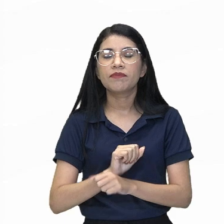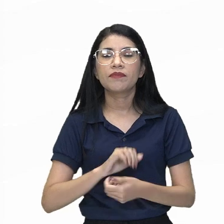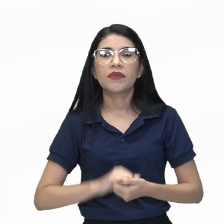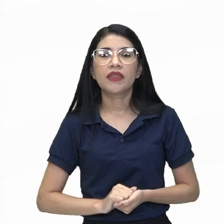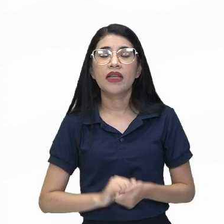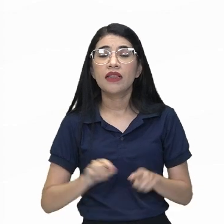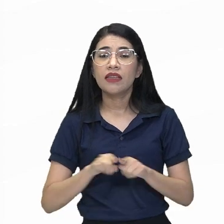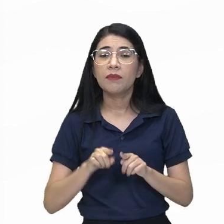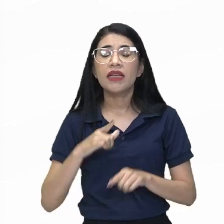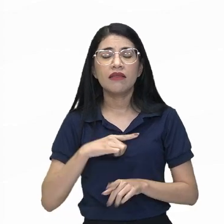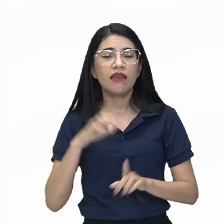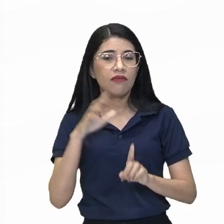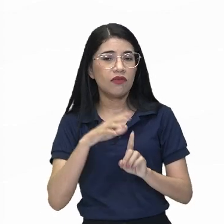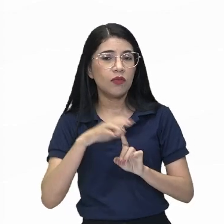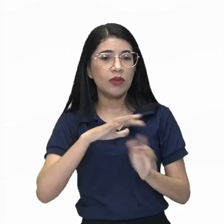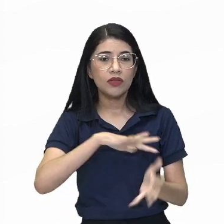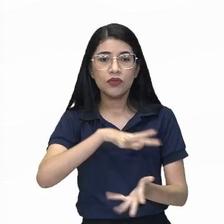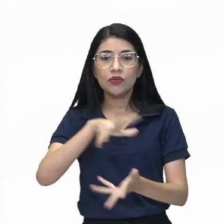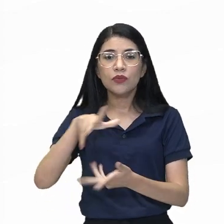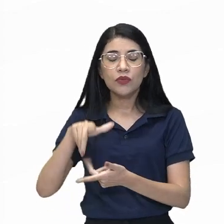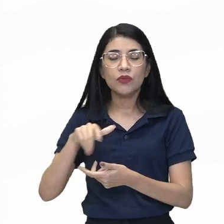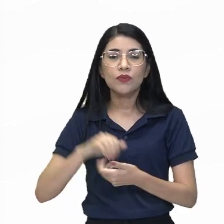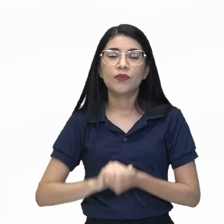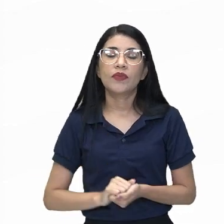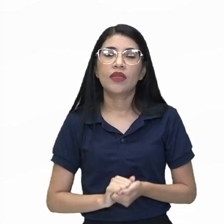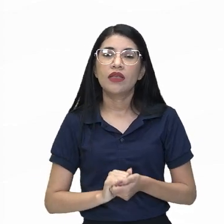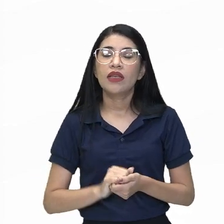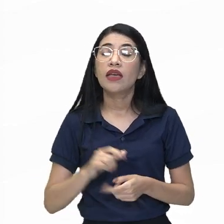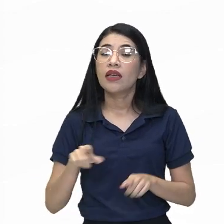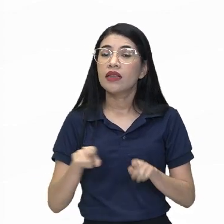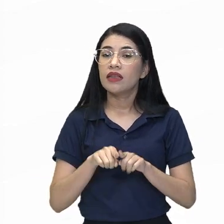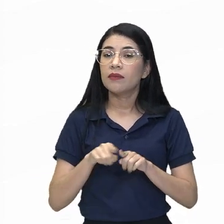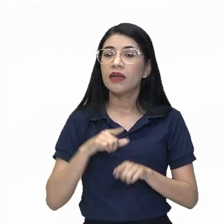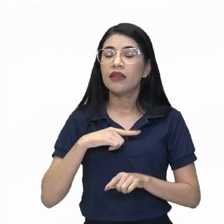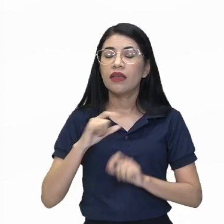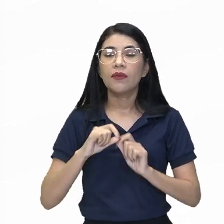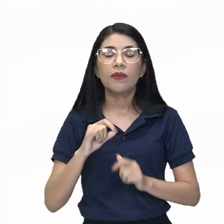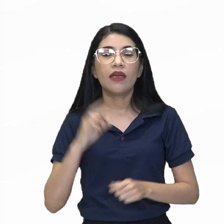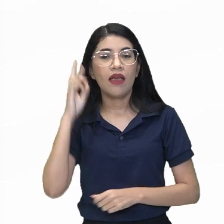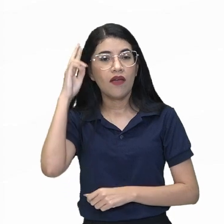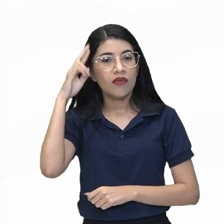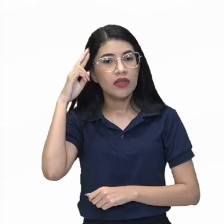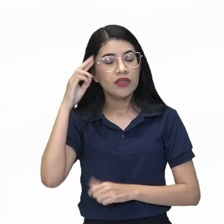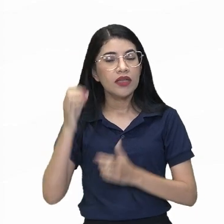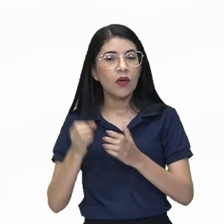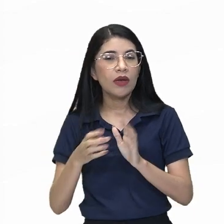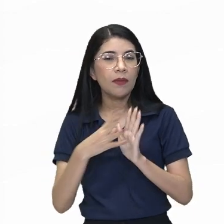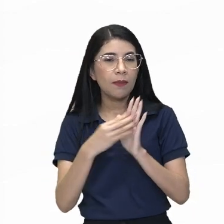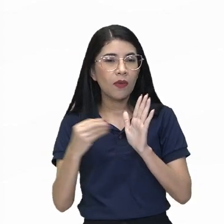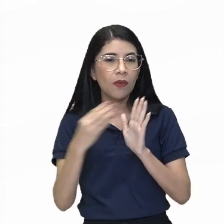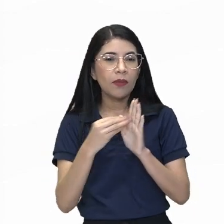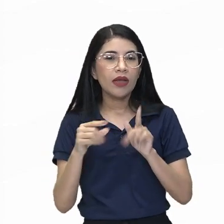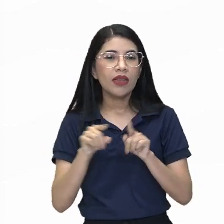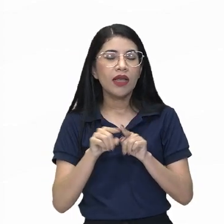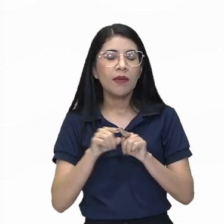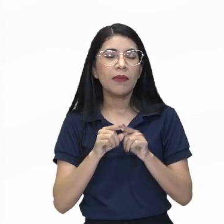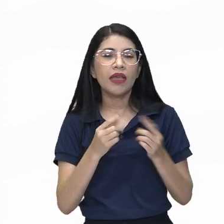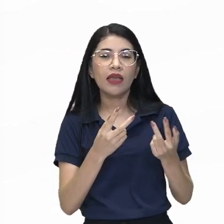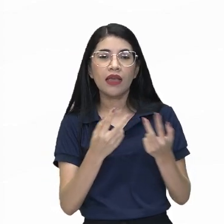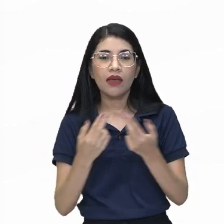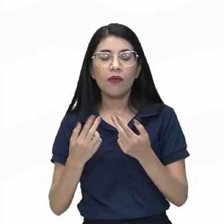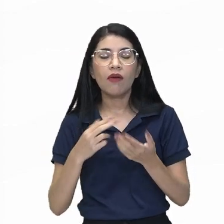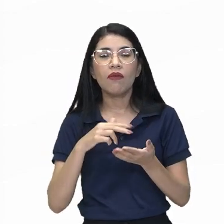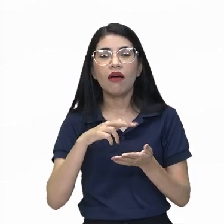isenta das influências do mundo, e que esta, por sua vez, reflete, reproduz e assimila a